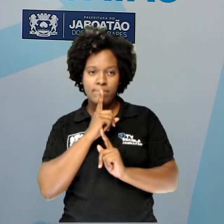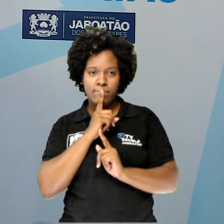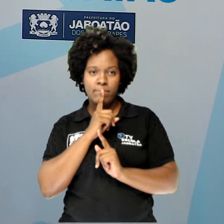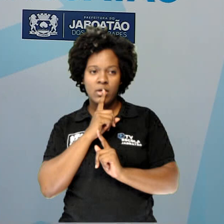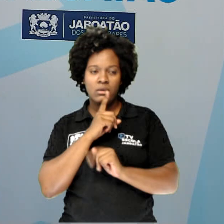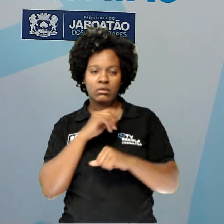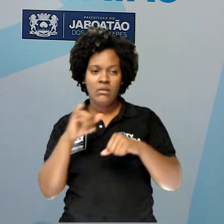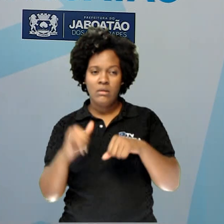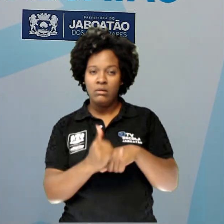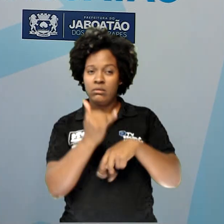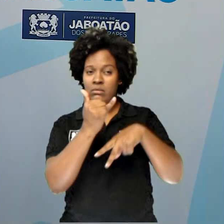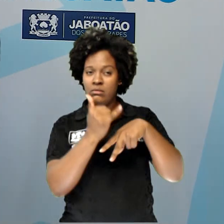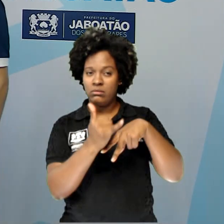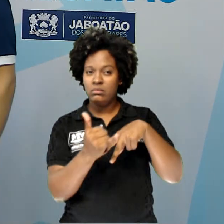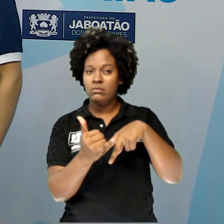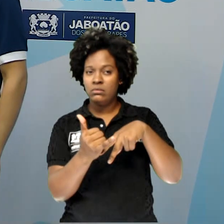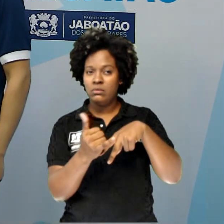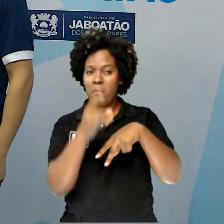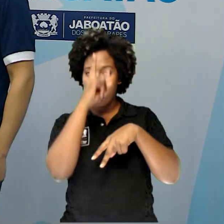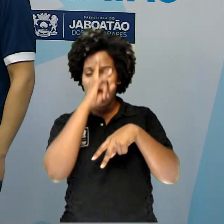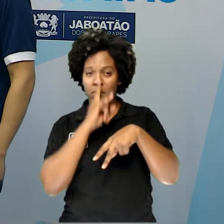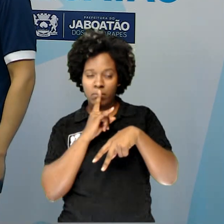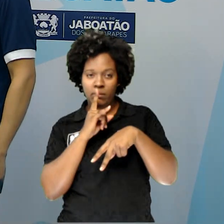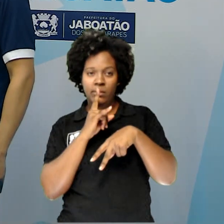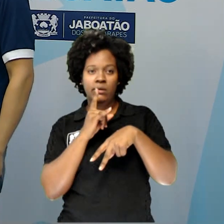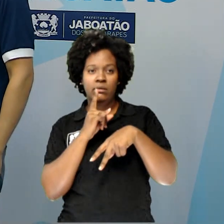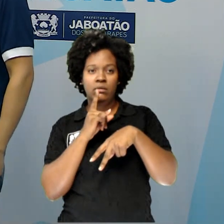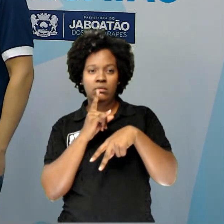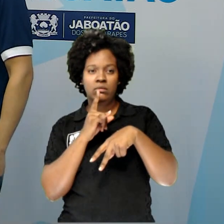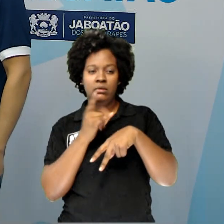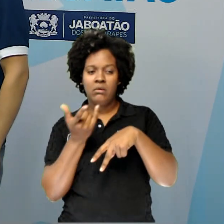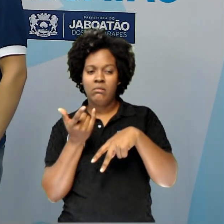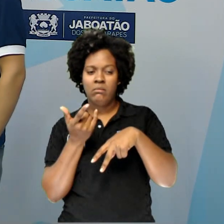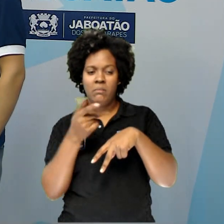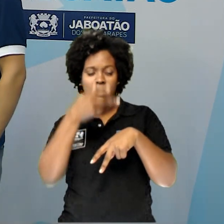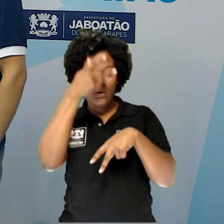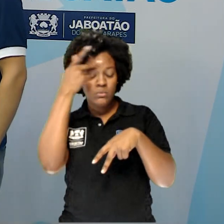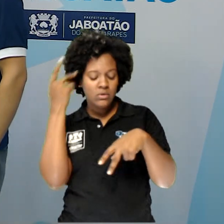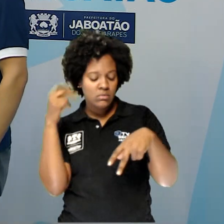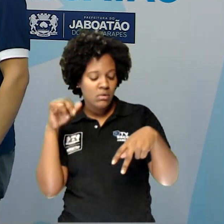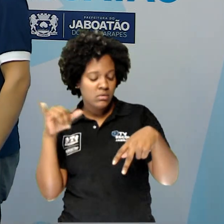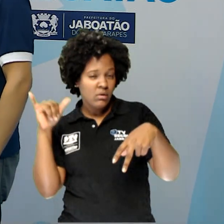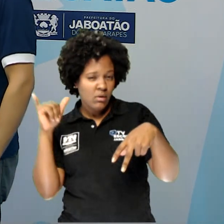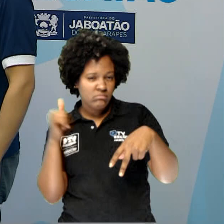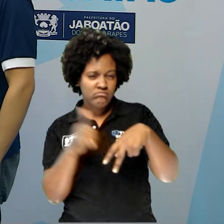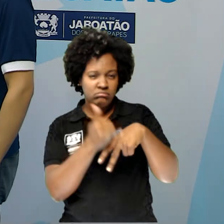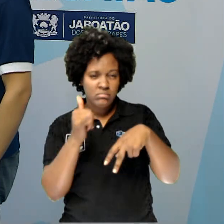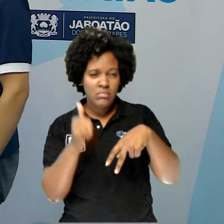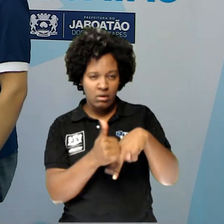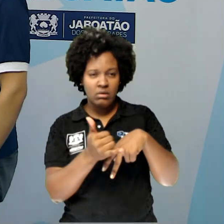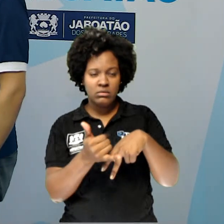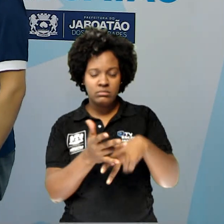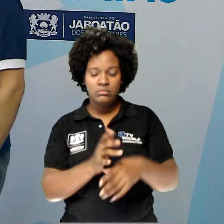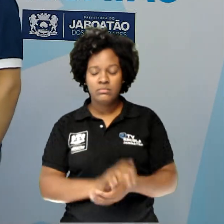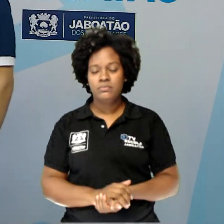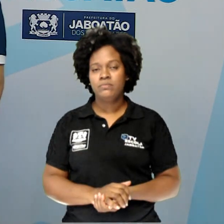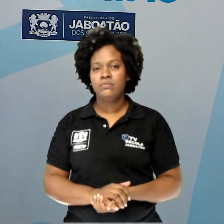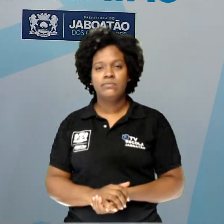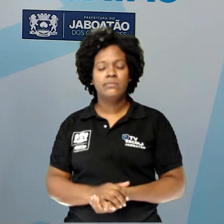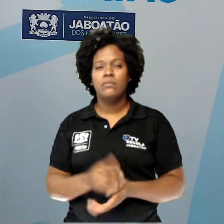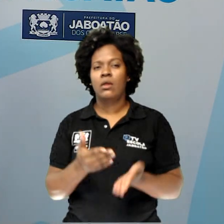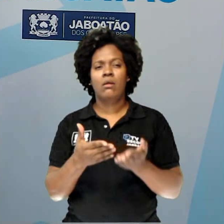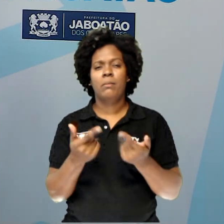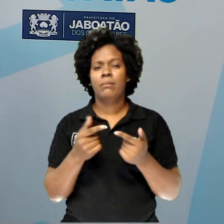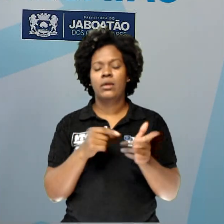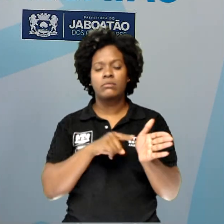das vítimas, perfil dos suspeitos. Voltando para cá, o que quer saber, o que a questão